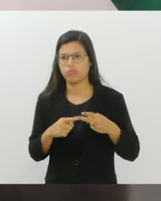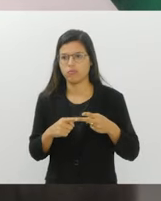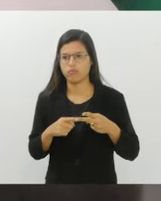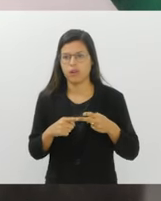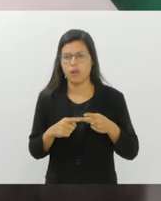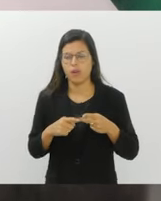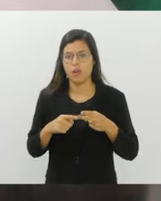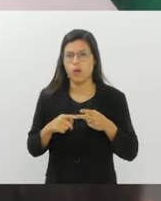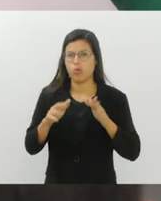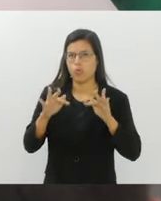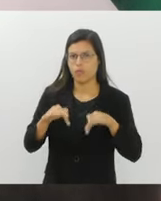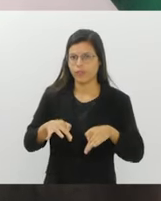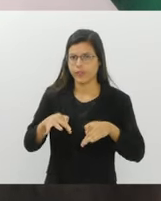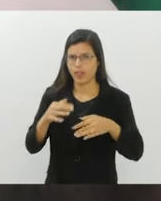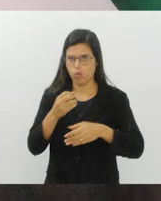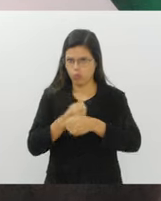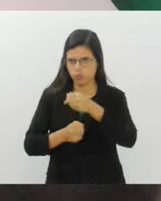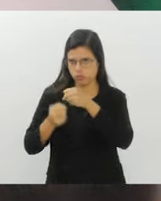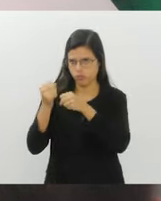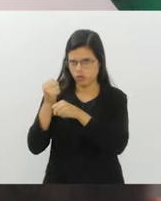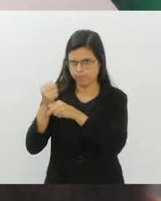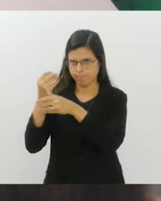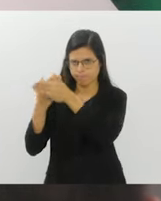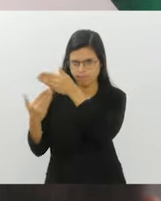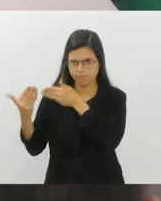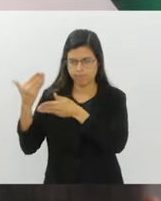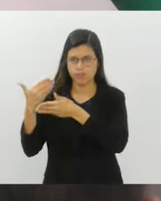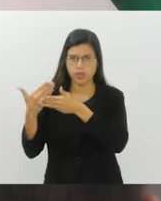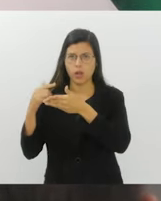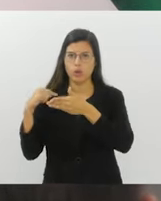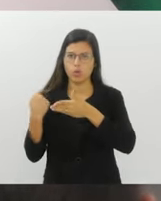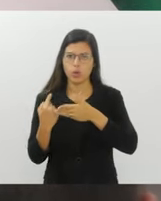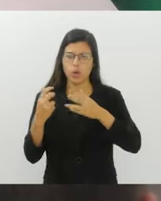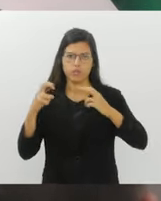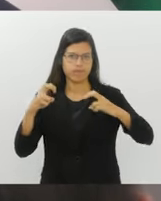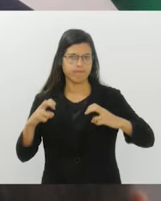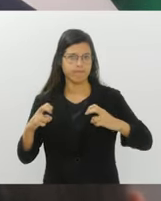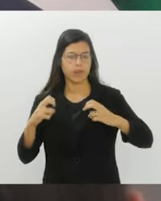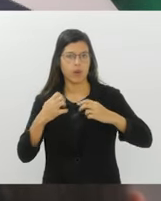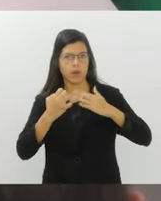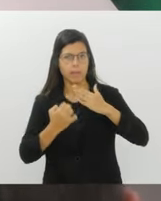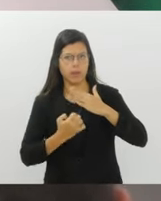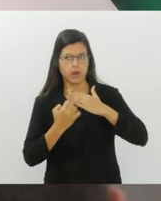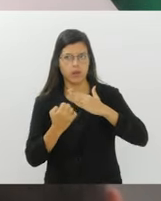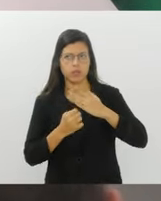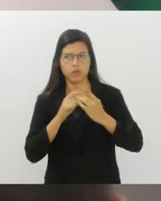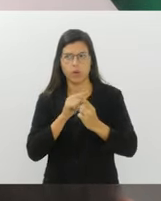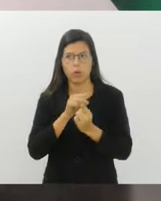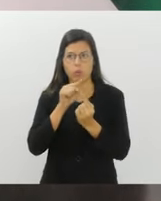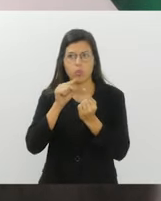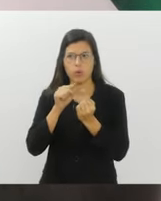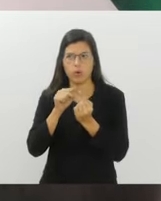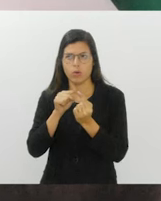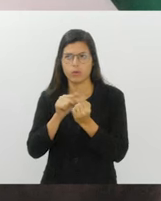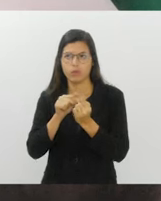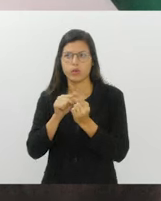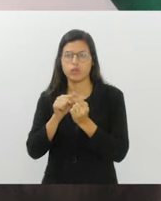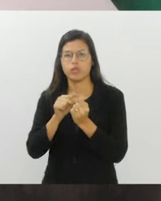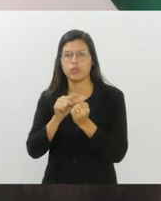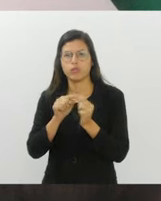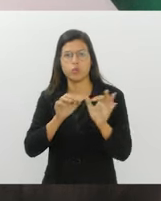final do ano passado, nós sentamos com a Supervia com o objetivo de preparar aportes na